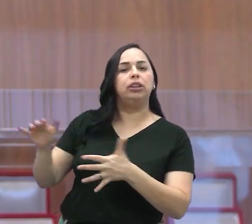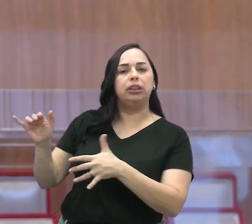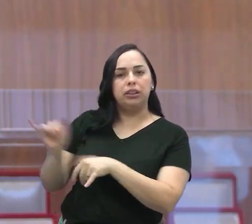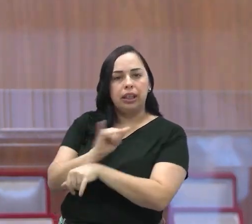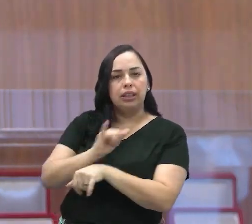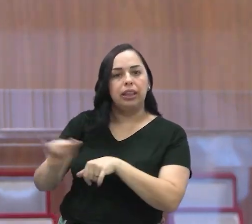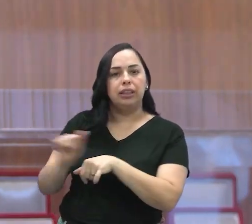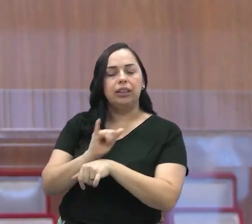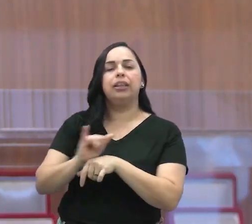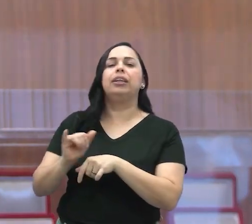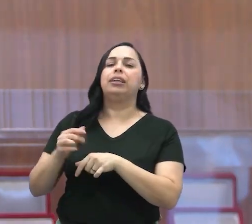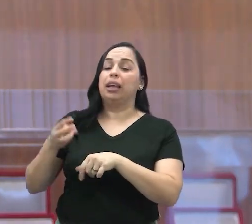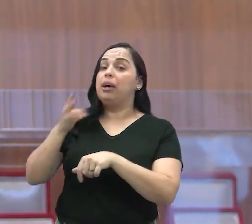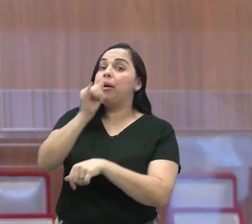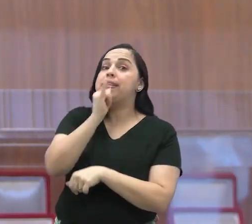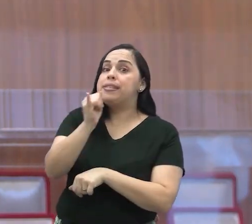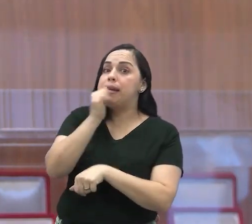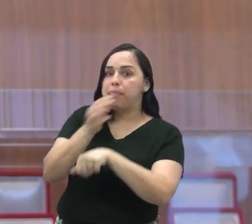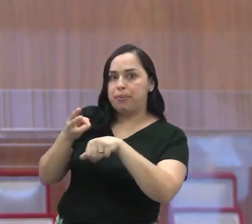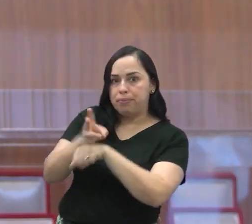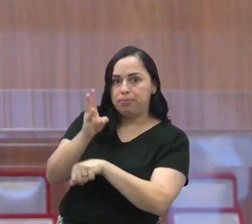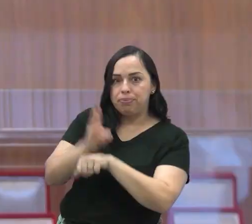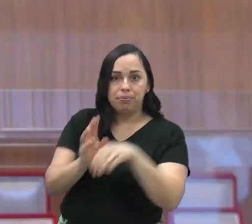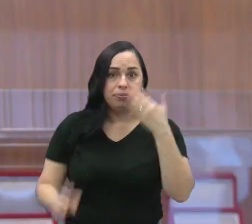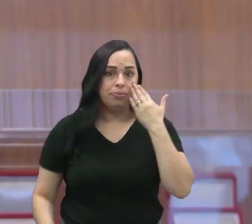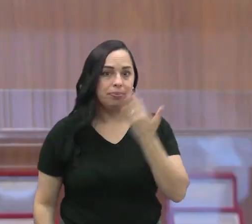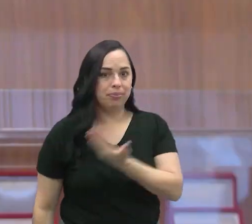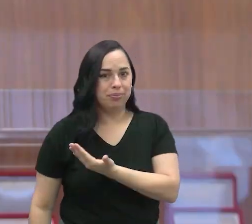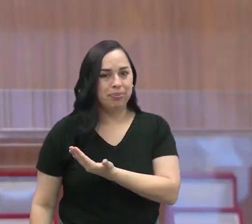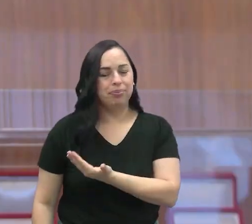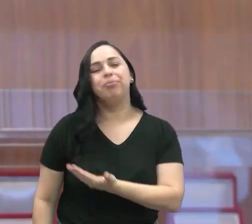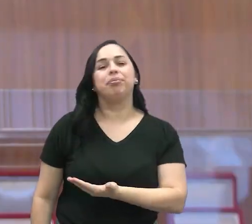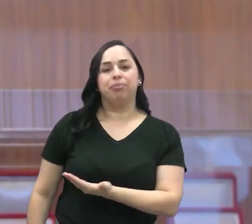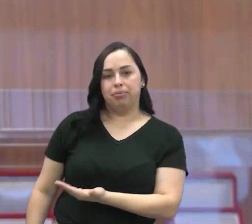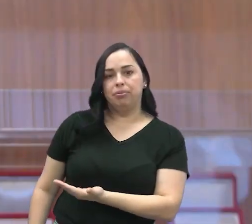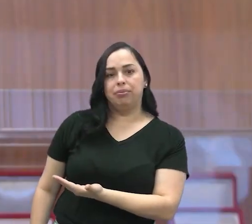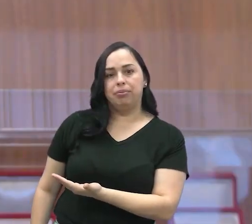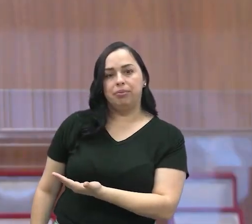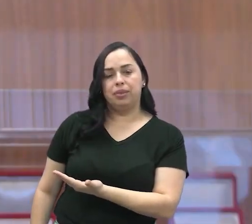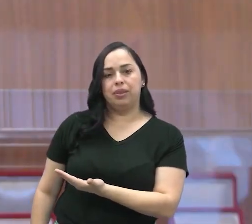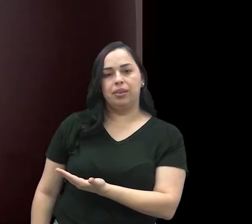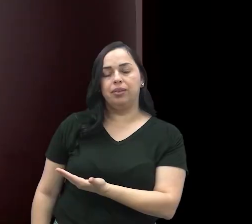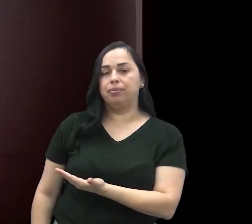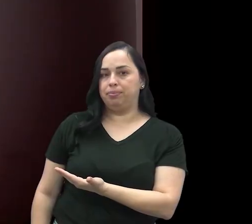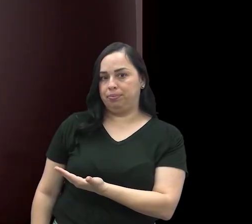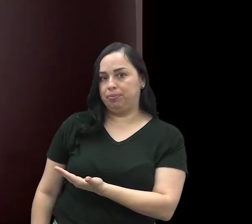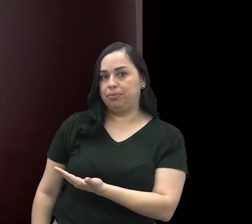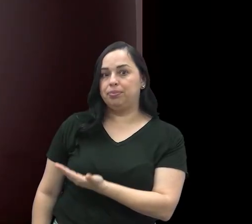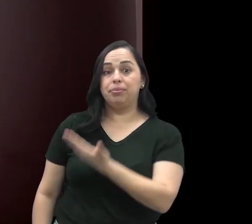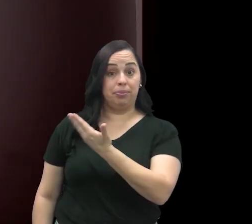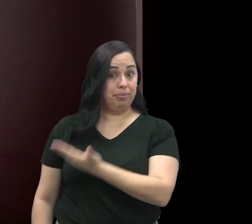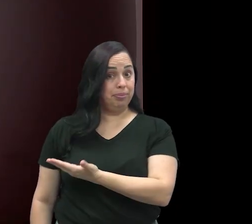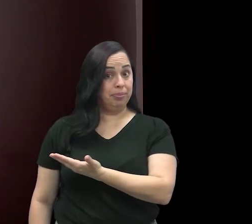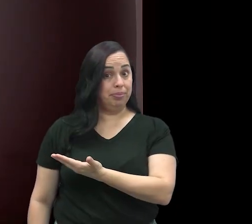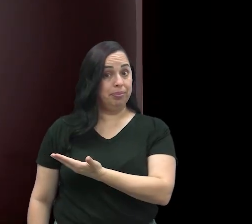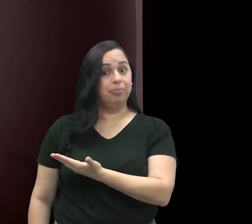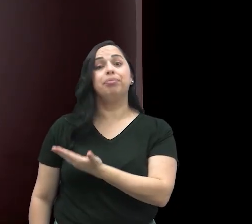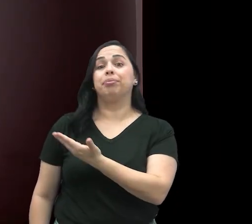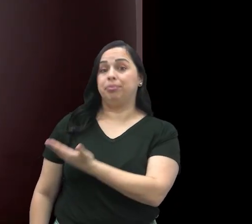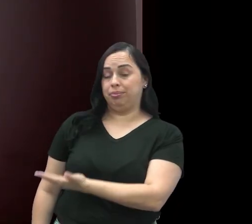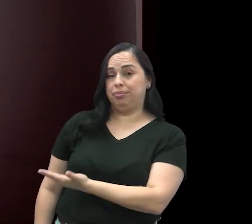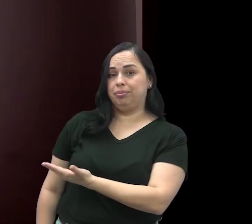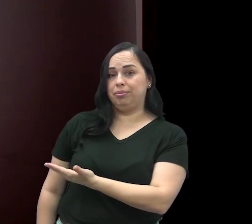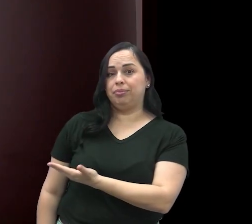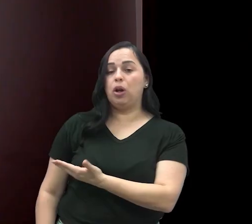ligado ao aumento de casos, mas sim à confiança da sociedade em realizar essas denúncias. O serviço do Disque 100 é gratuito